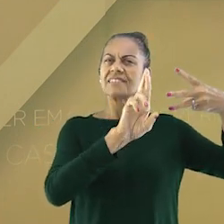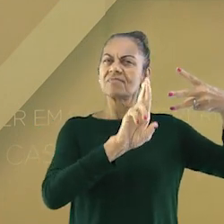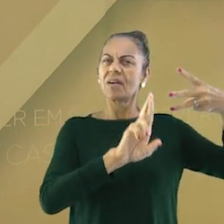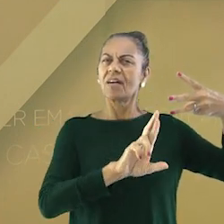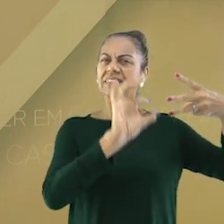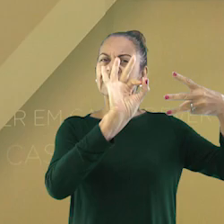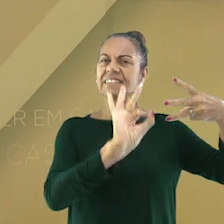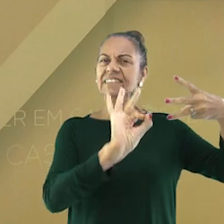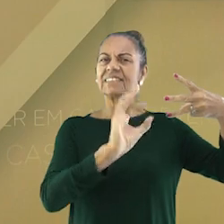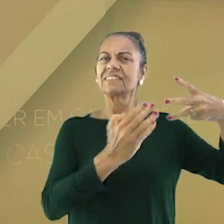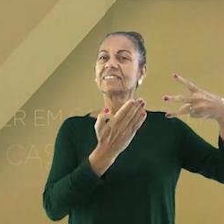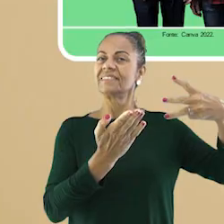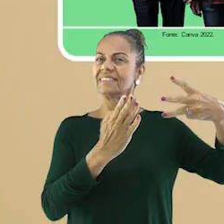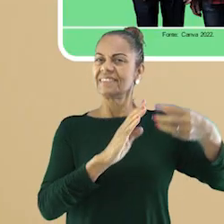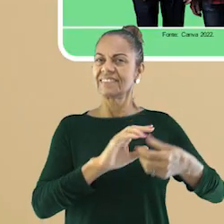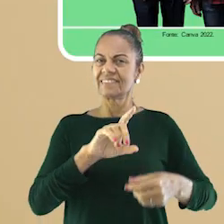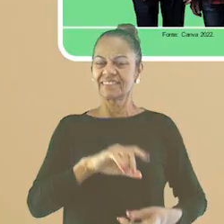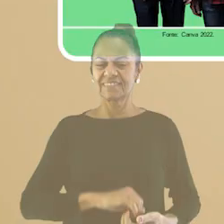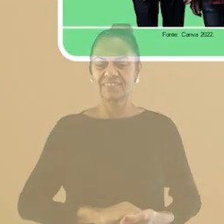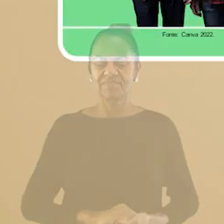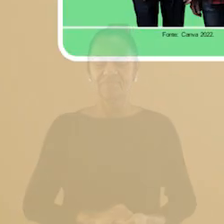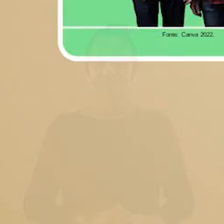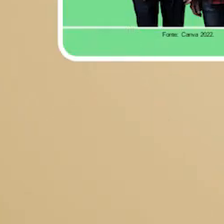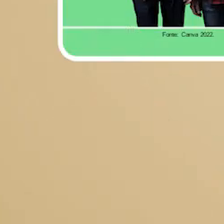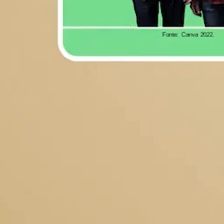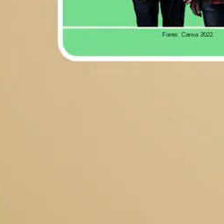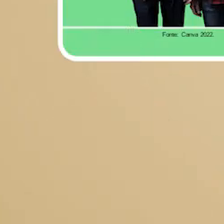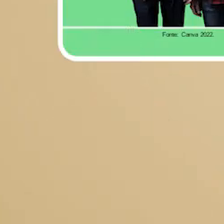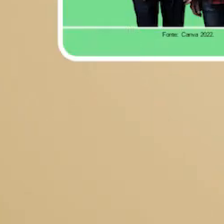Michael is Paul's brother?